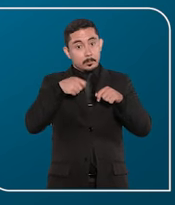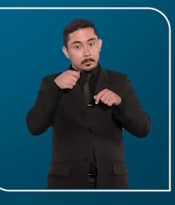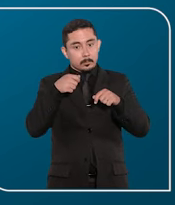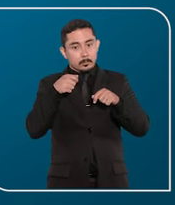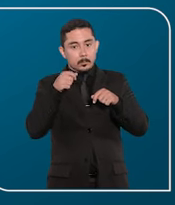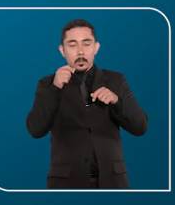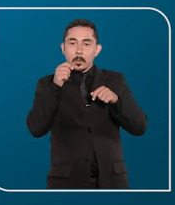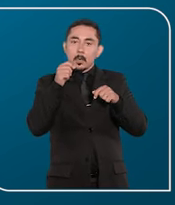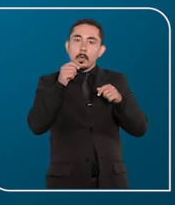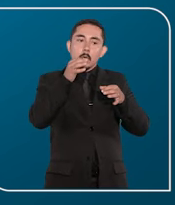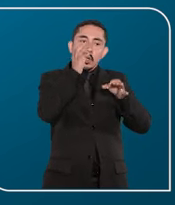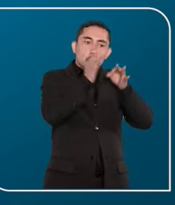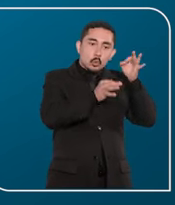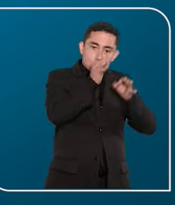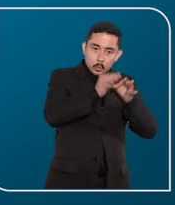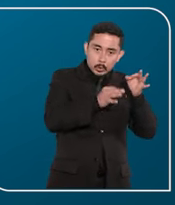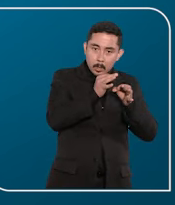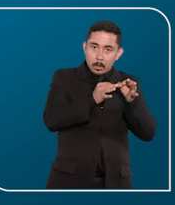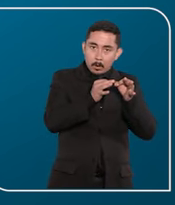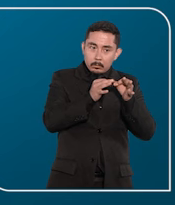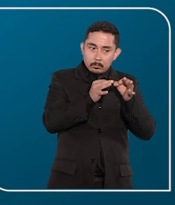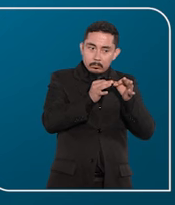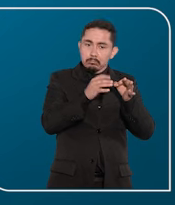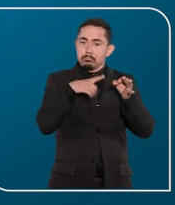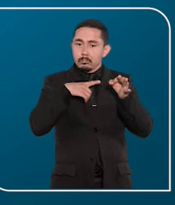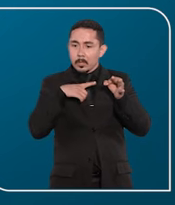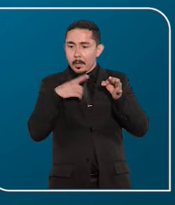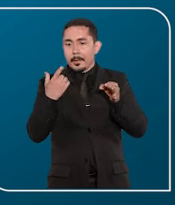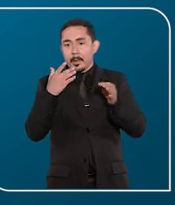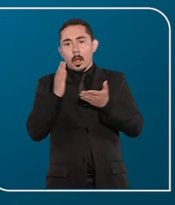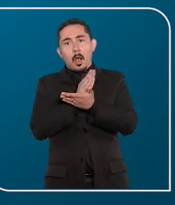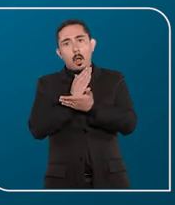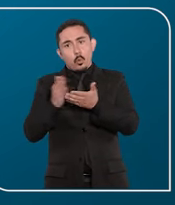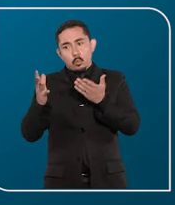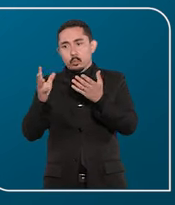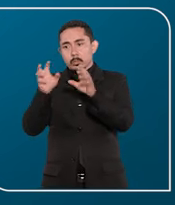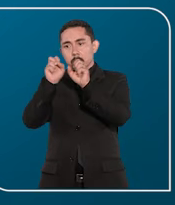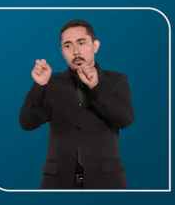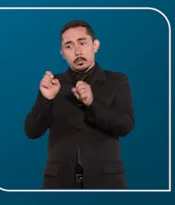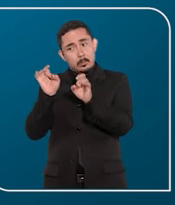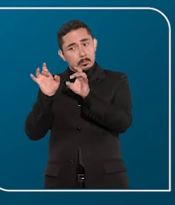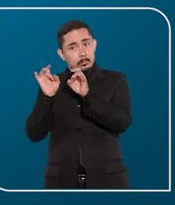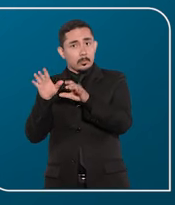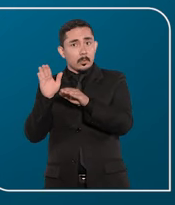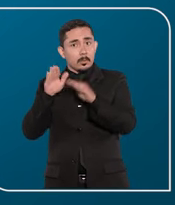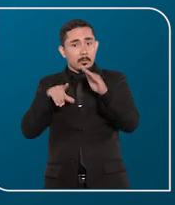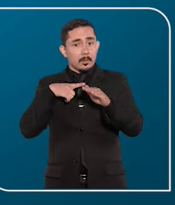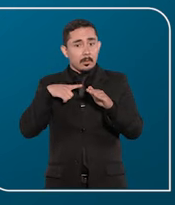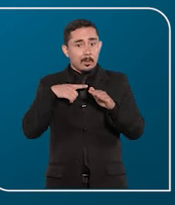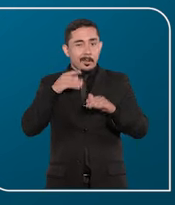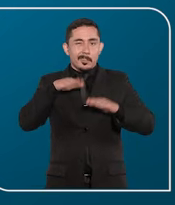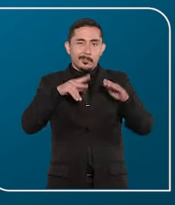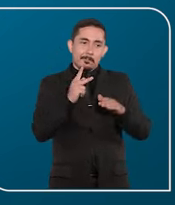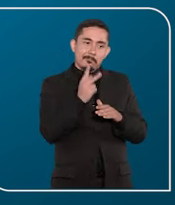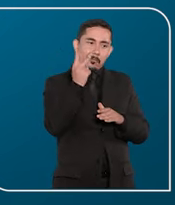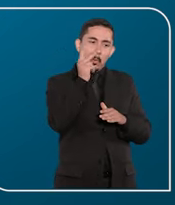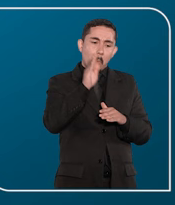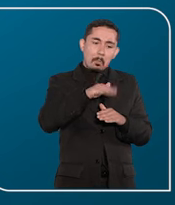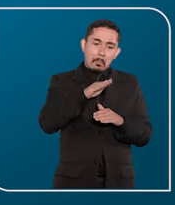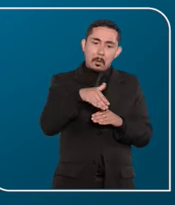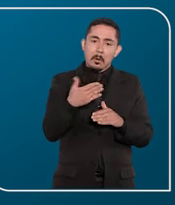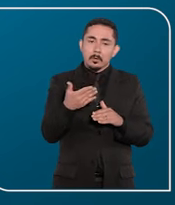mesmo judicialmente nós temos juizados especiais, né, que em determinadas demandas, a depender do valor, né, a